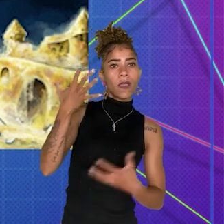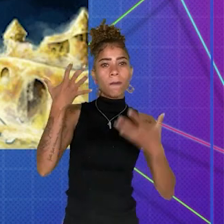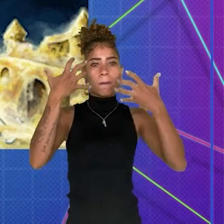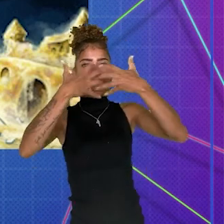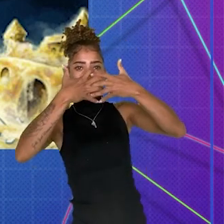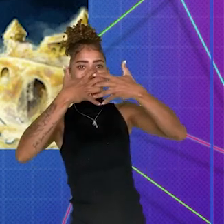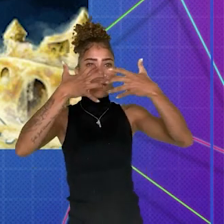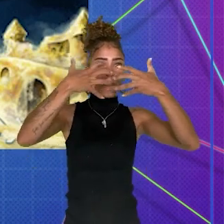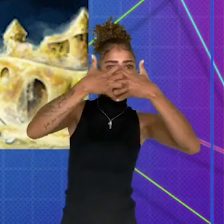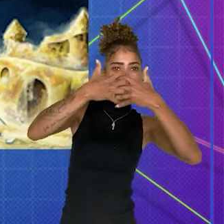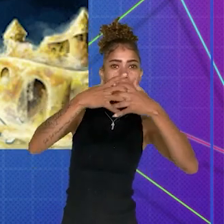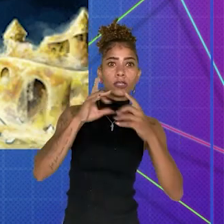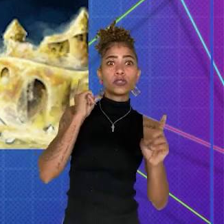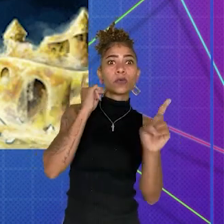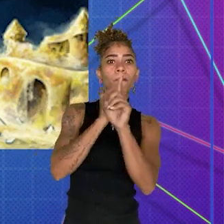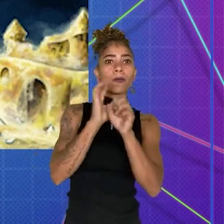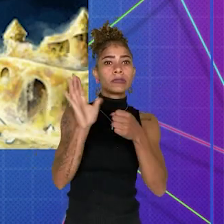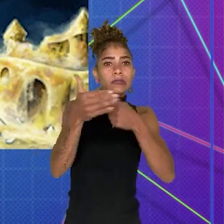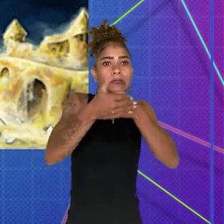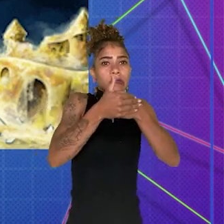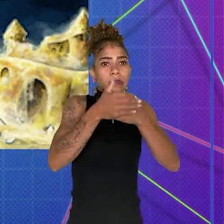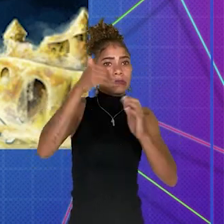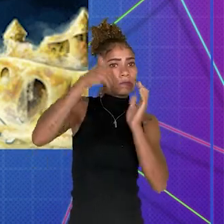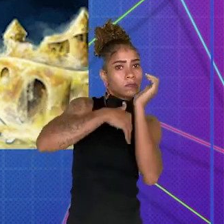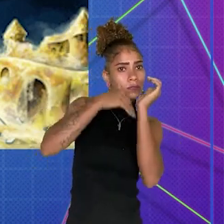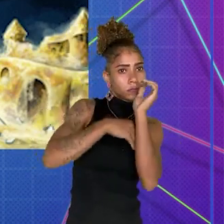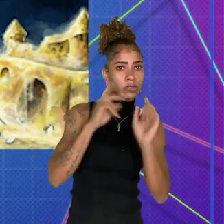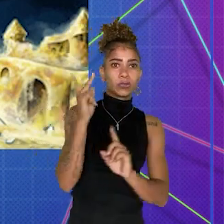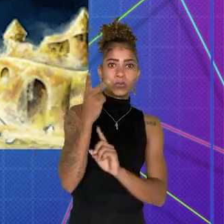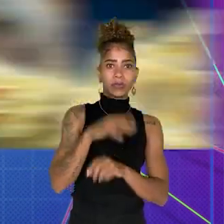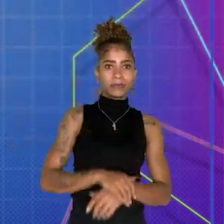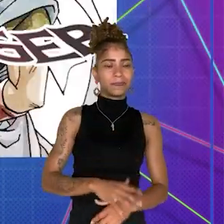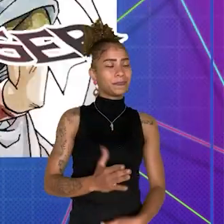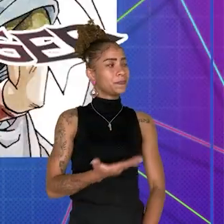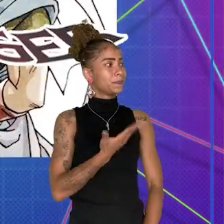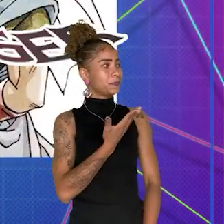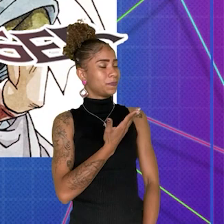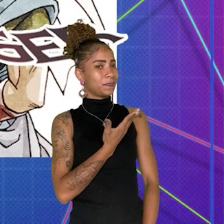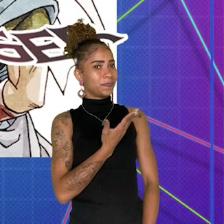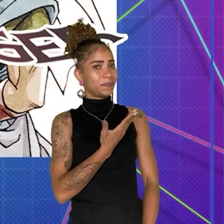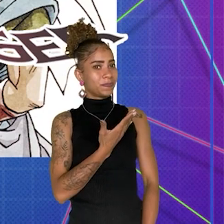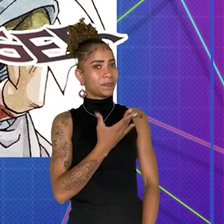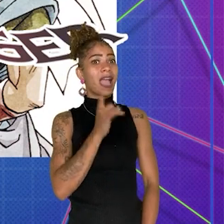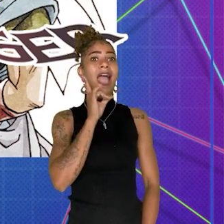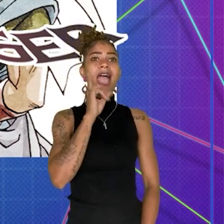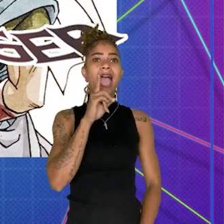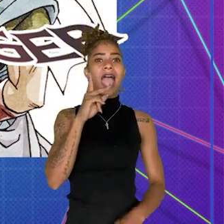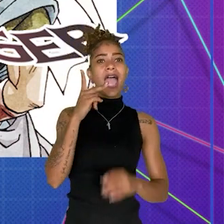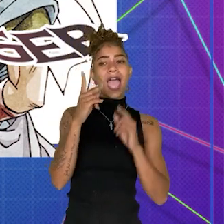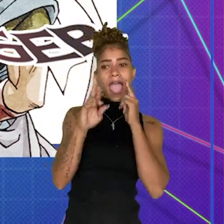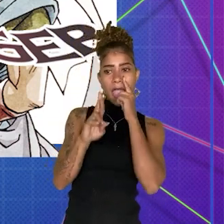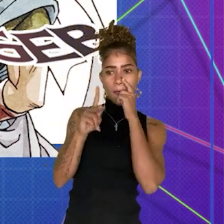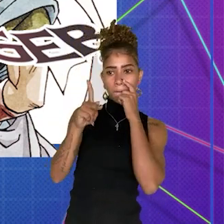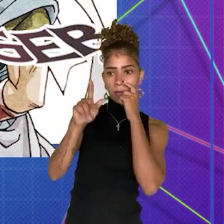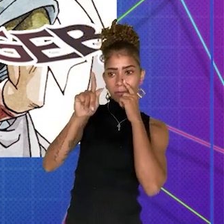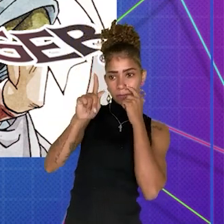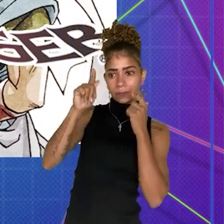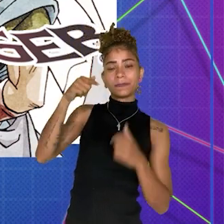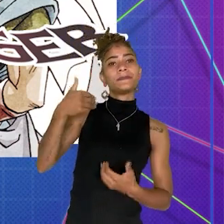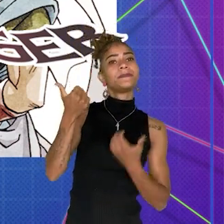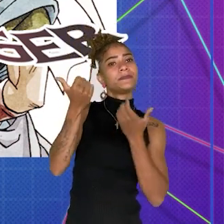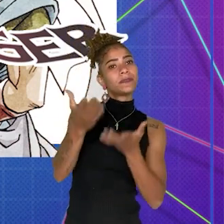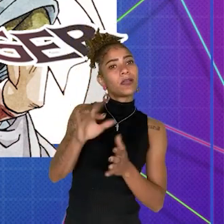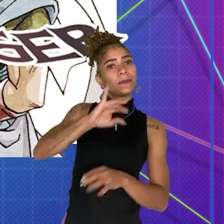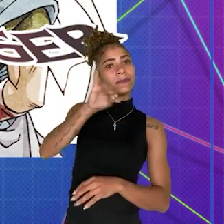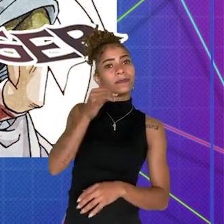para resolver quebra-cabeças e descobrir o segredo por trás da história. Chrono Trigger. Esse clássico RPG de 16